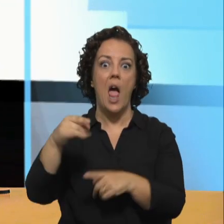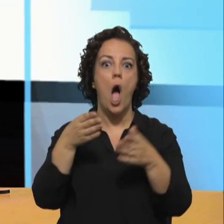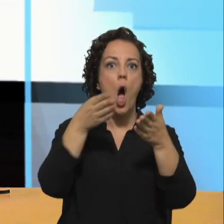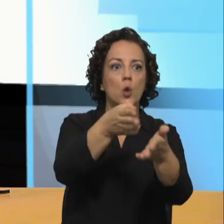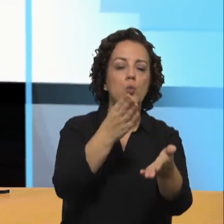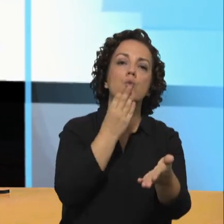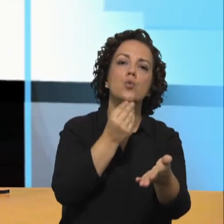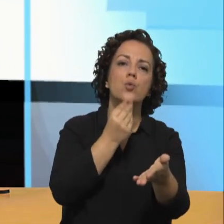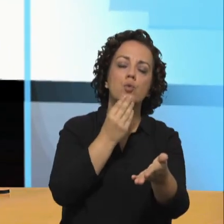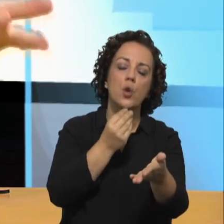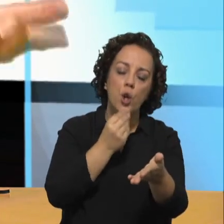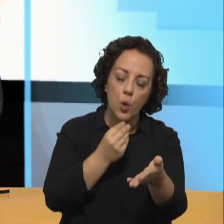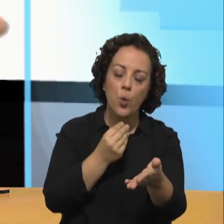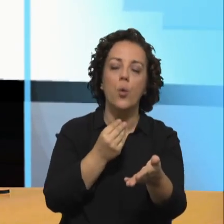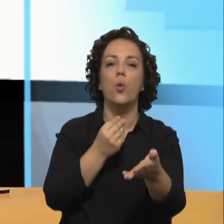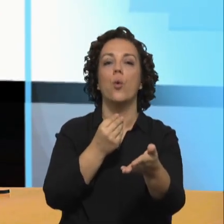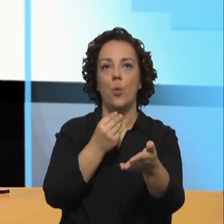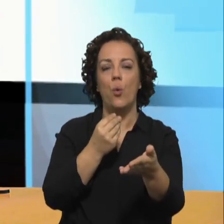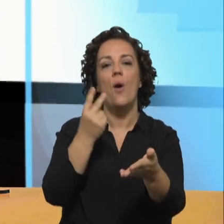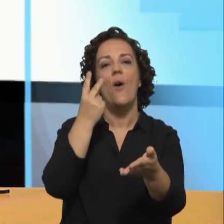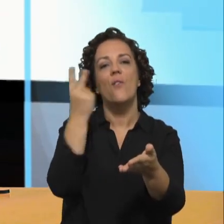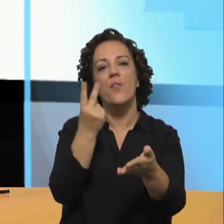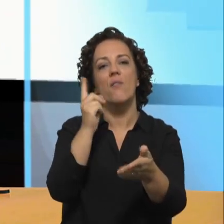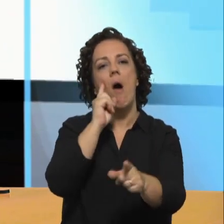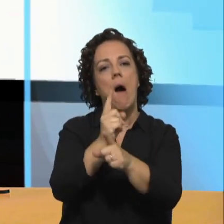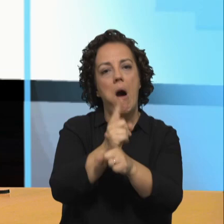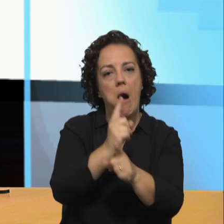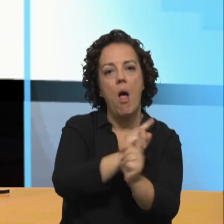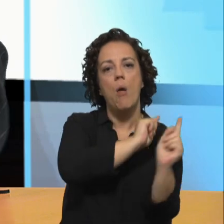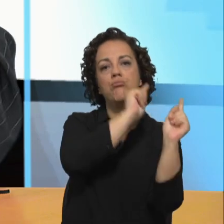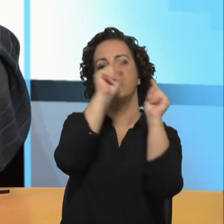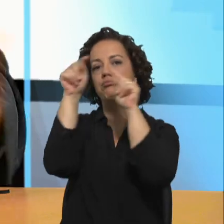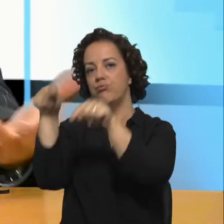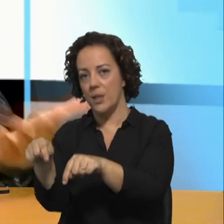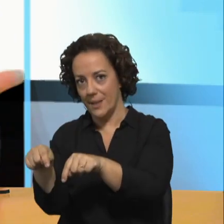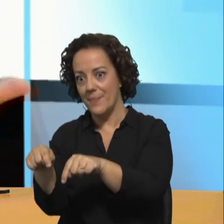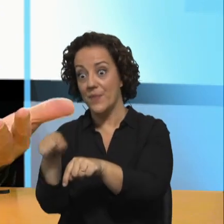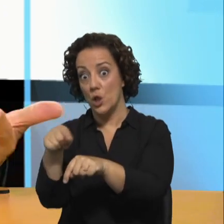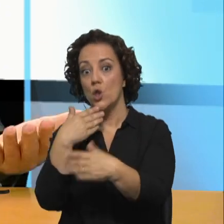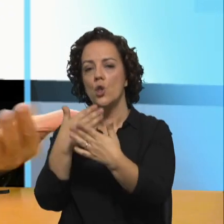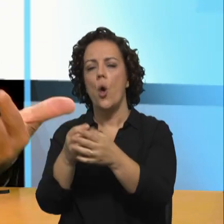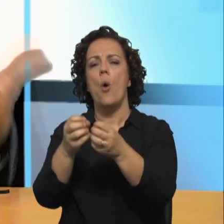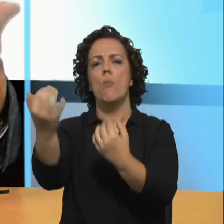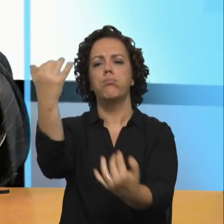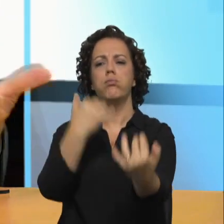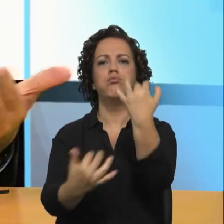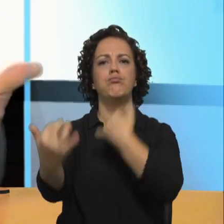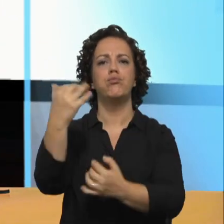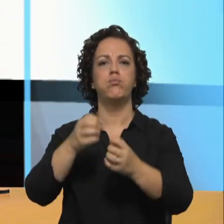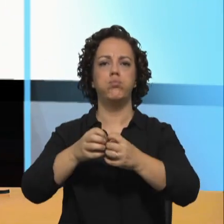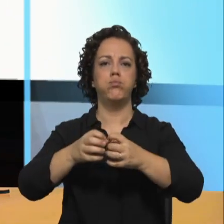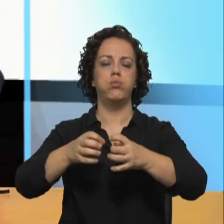para, ou residentes nesses países, a irem para lá, e isso foi engrossando até que a população